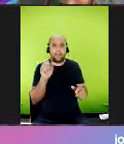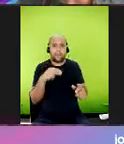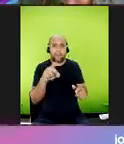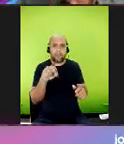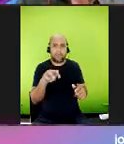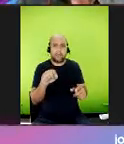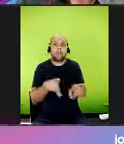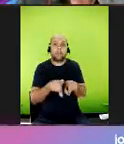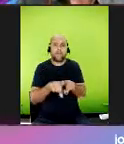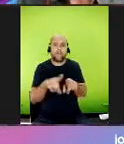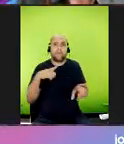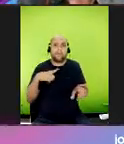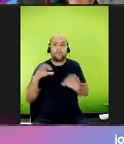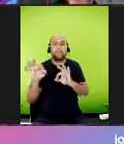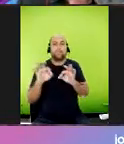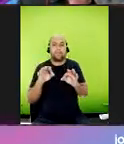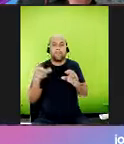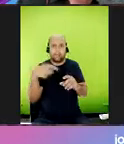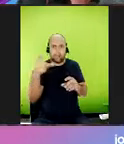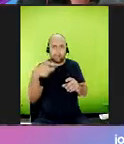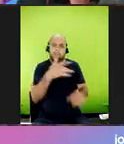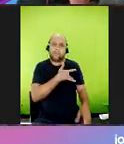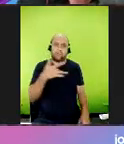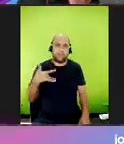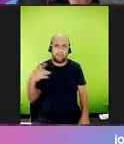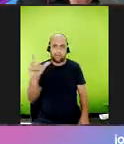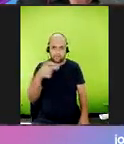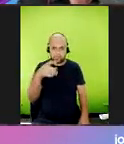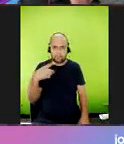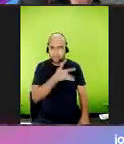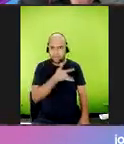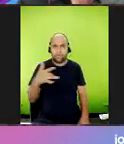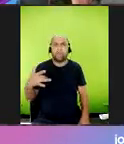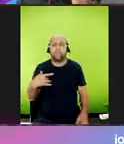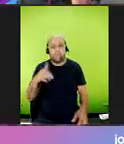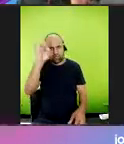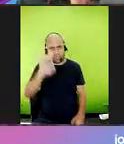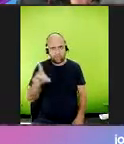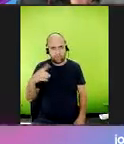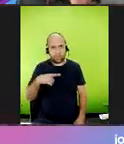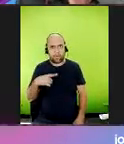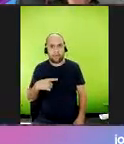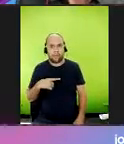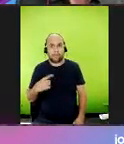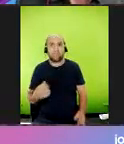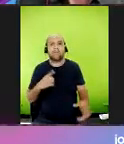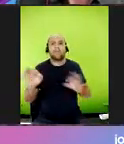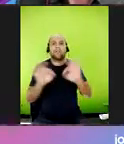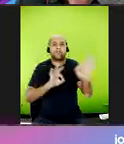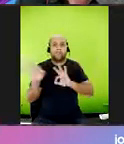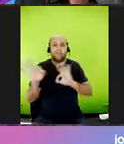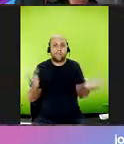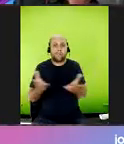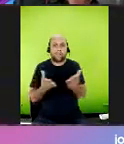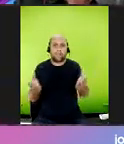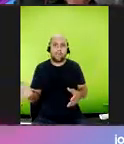plano de saúde e aí pelo na esteira da diversidade é isso Fabi ando né nesse sentido a gente já tá se preparando agora tem que trazer